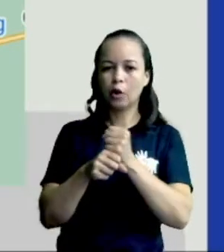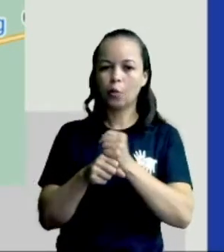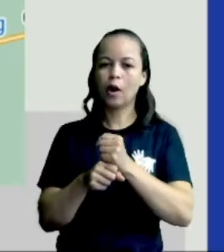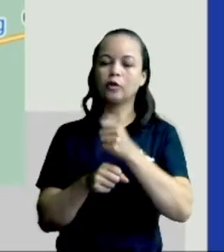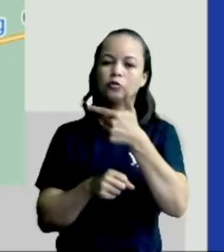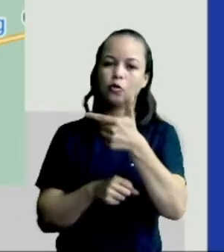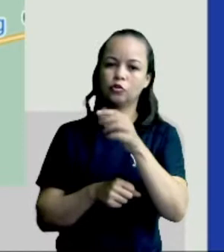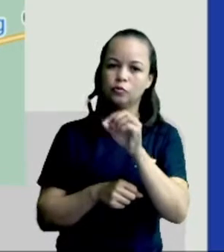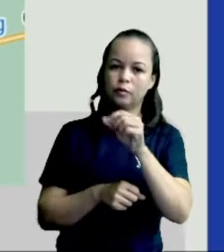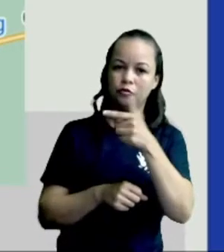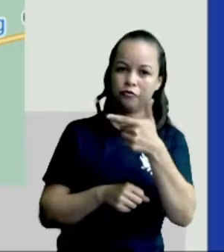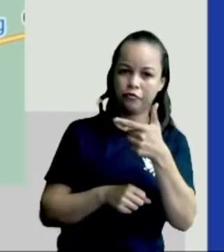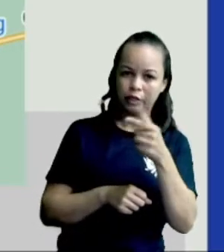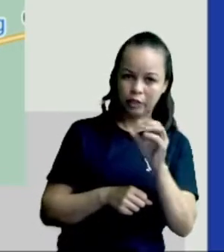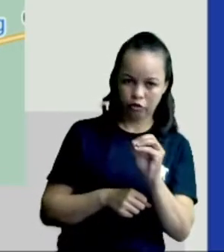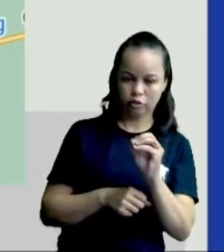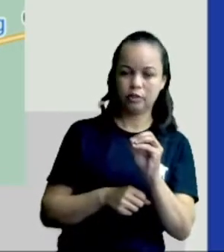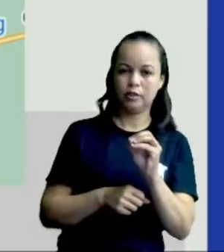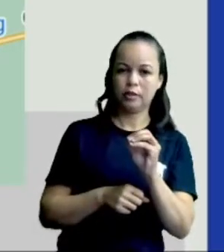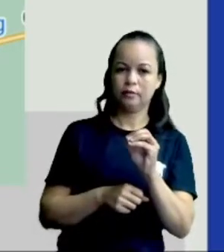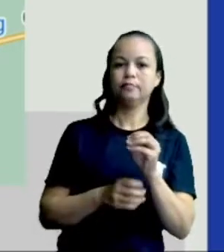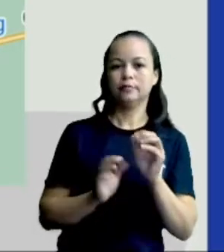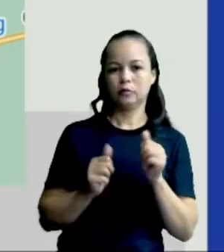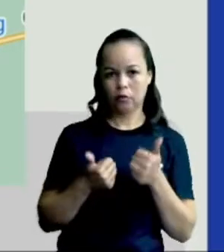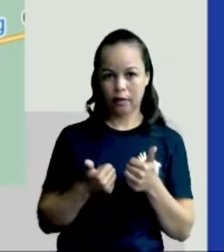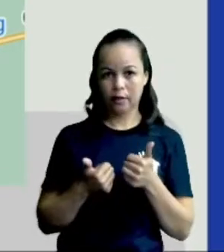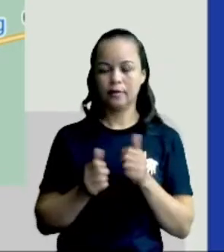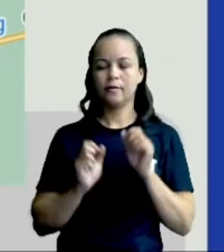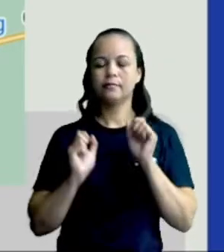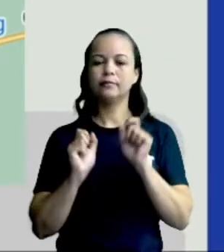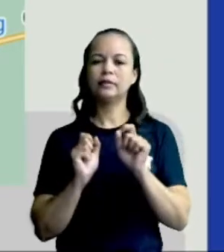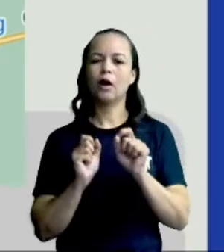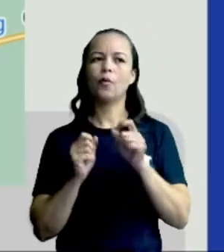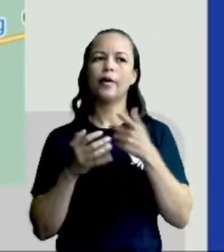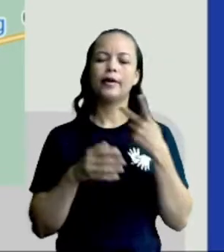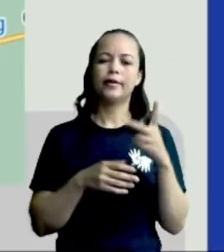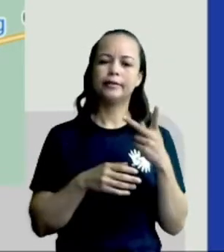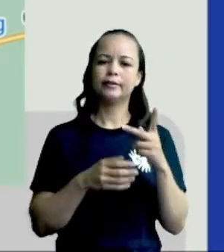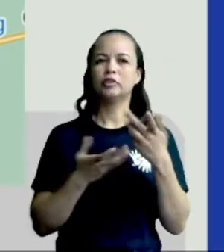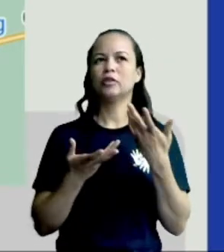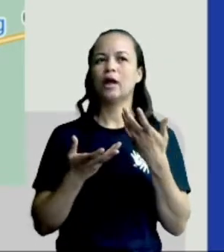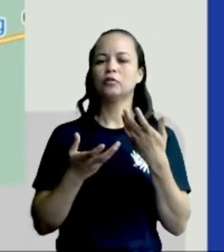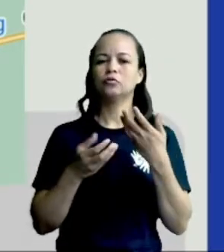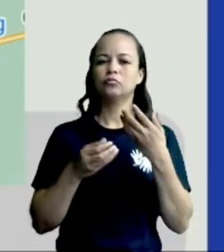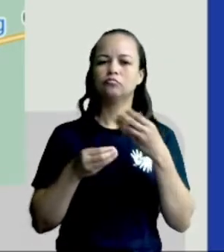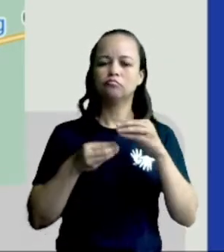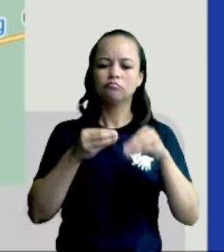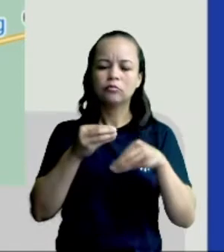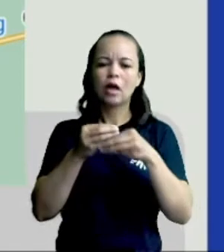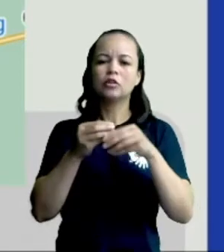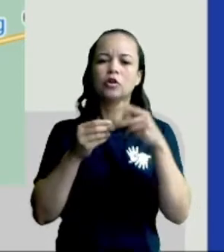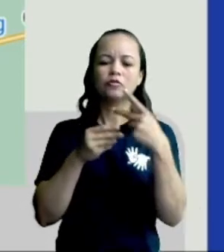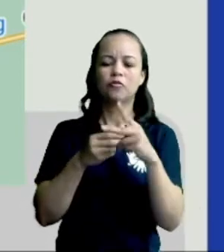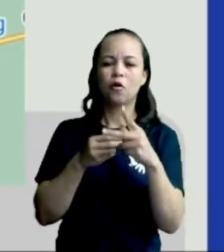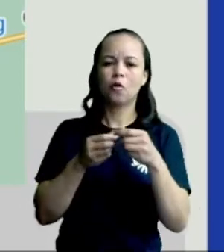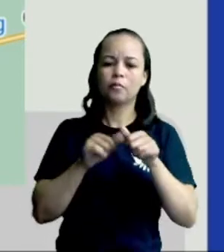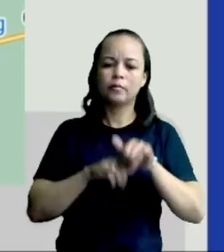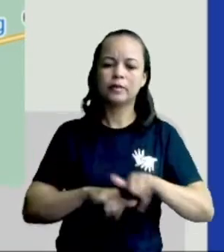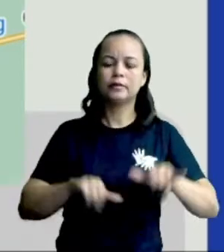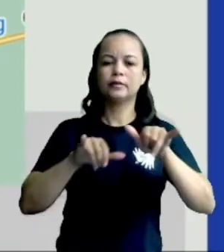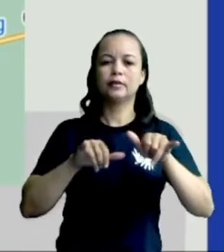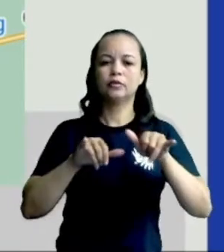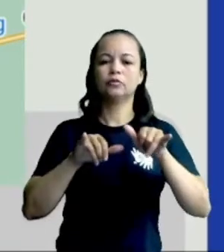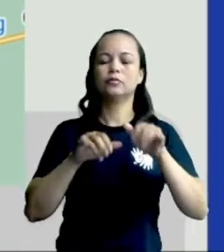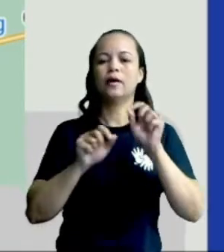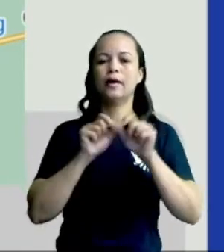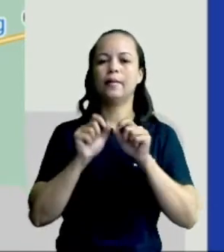2020. Estamos no ano de 2021. Esses dados só são fornecidos, né, pelo